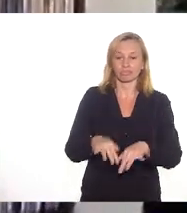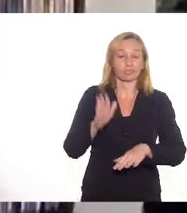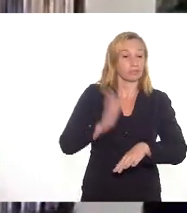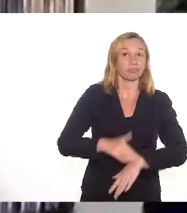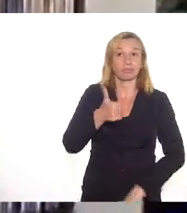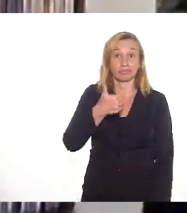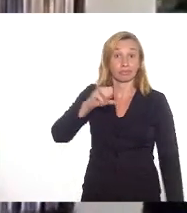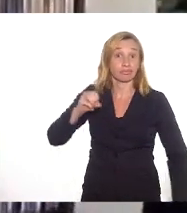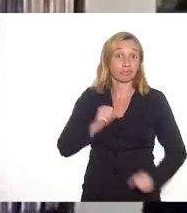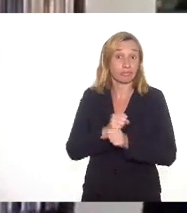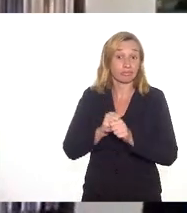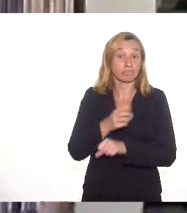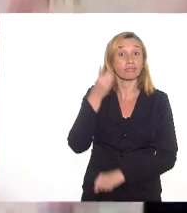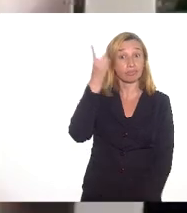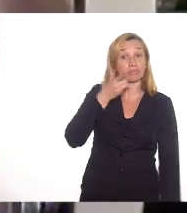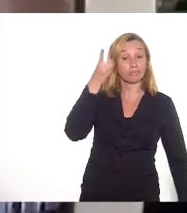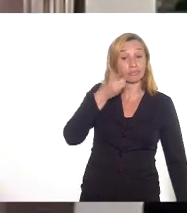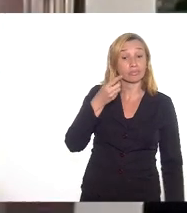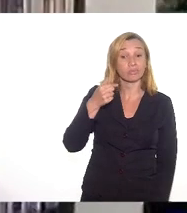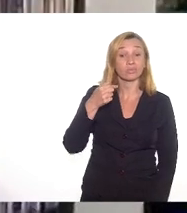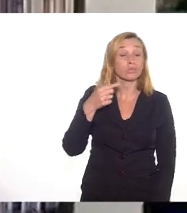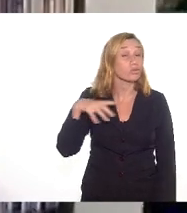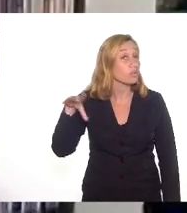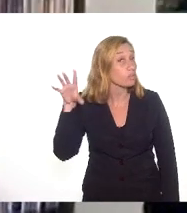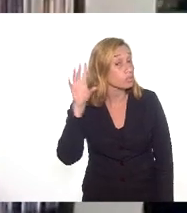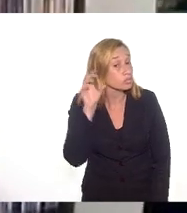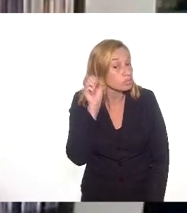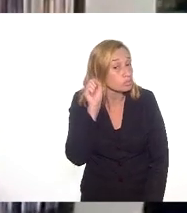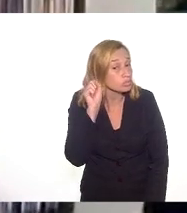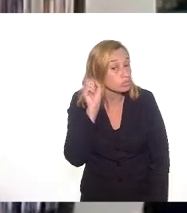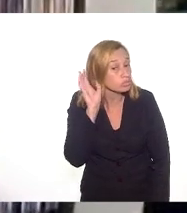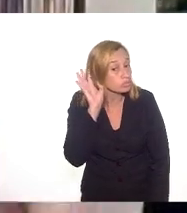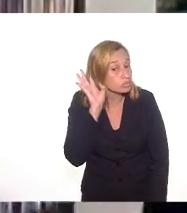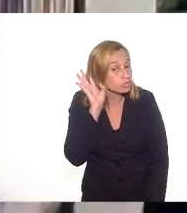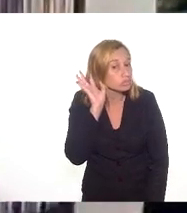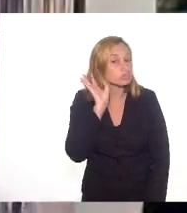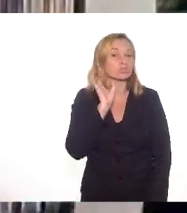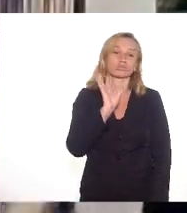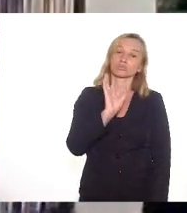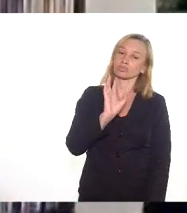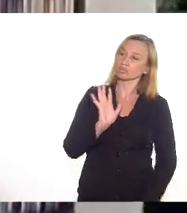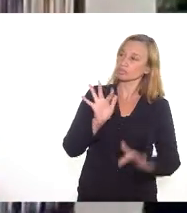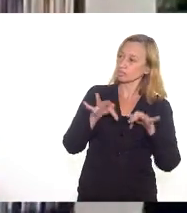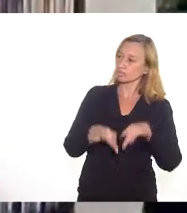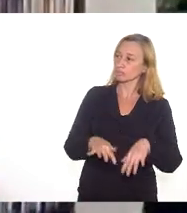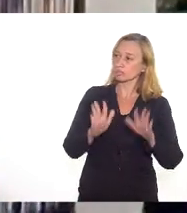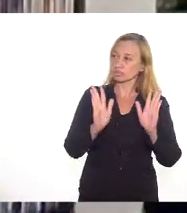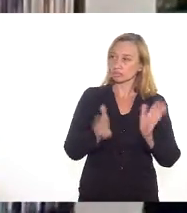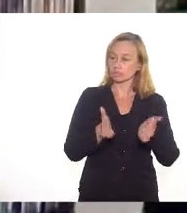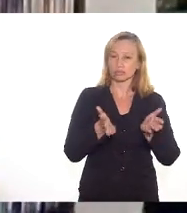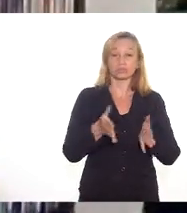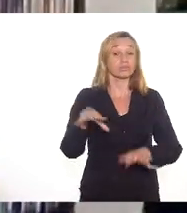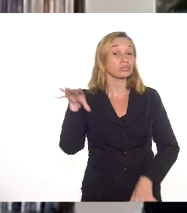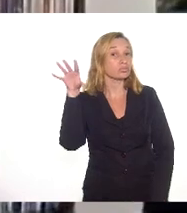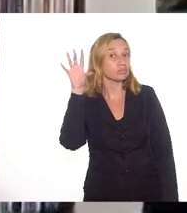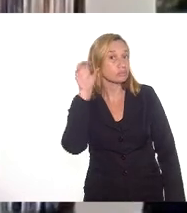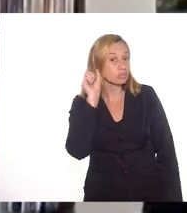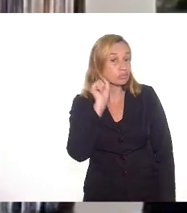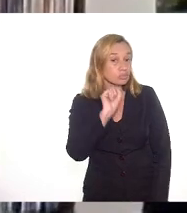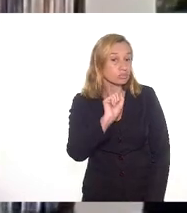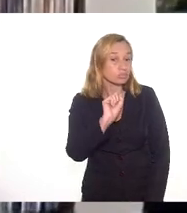10 anos, deputada, que eu ouço dizer, eu vou fechar minha intervenção com isso, eu ouço